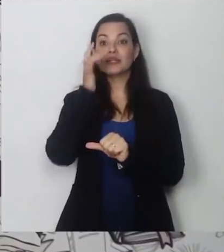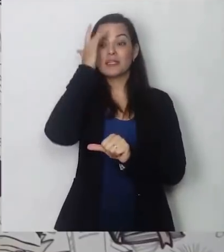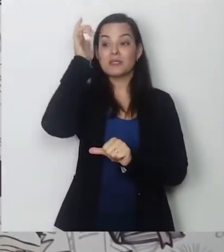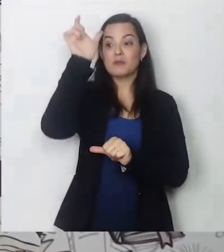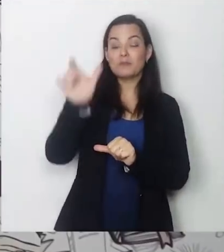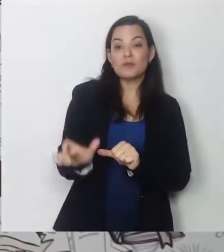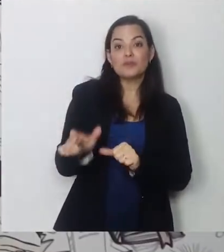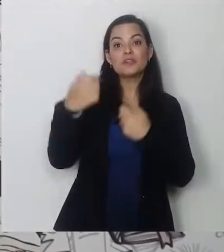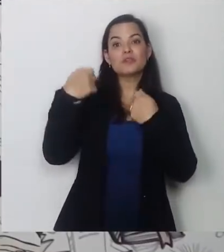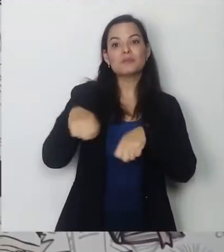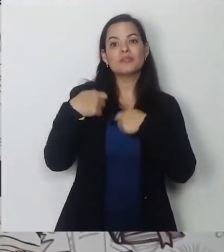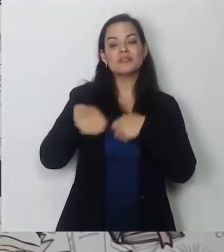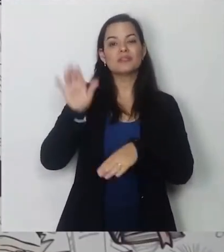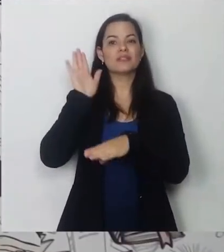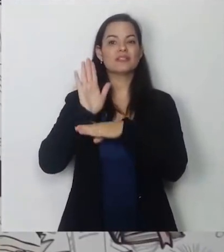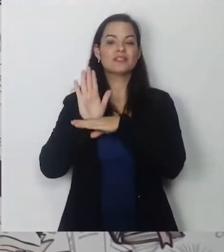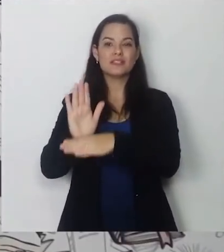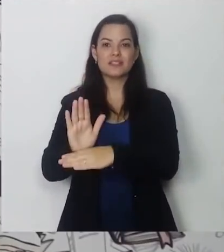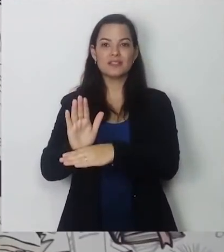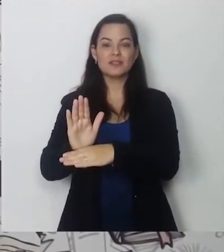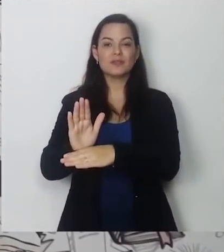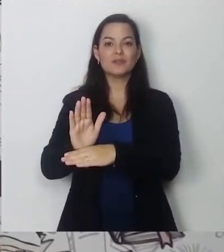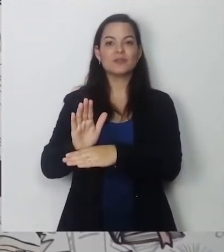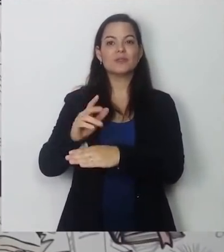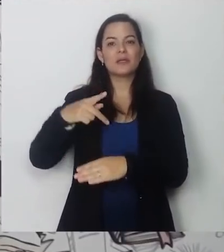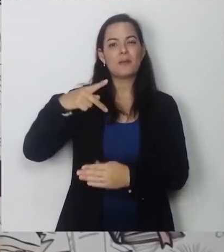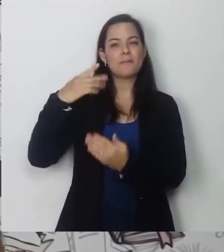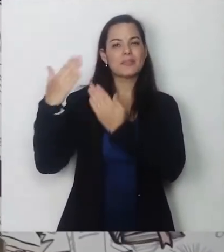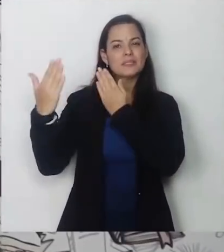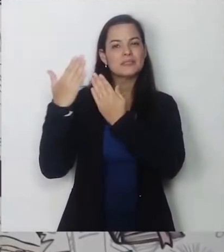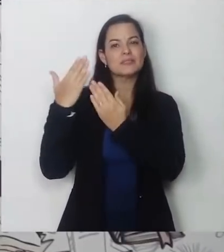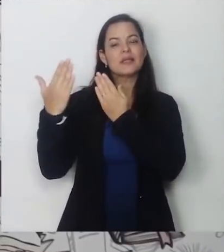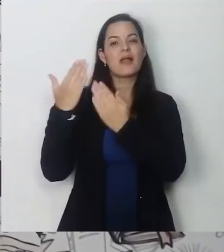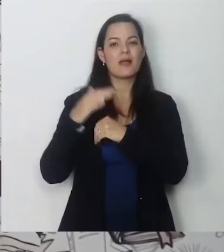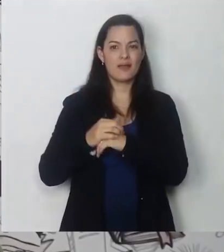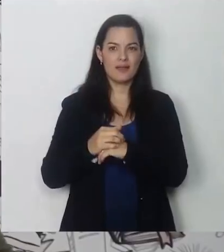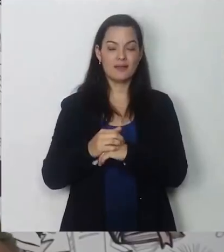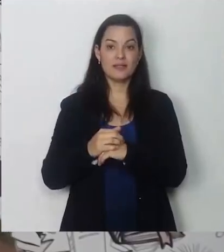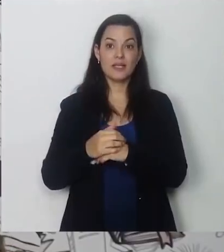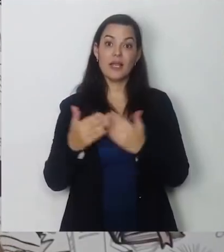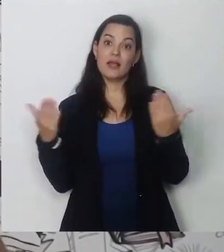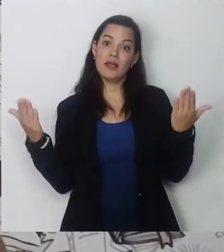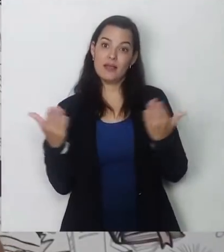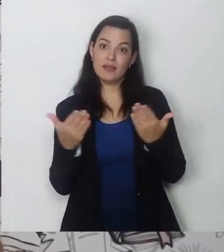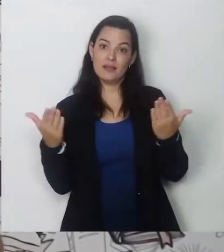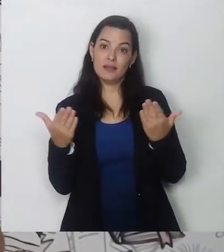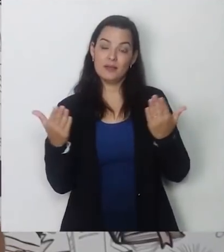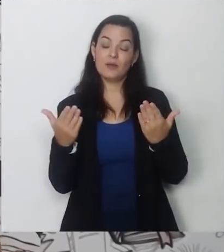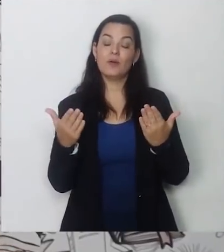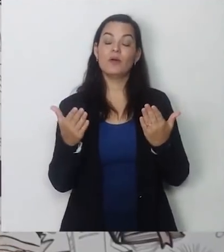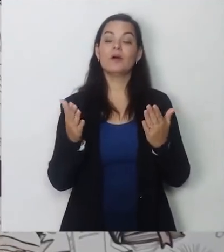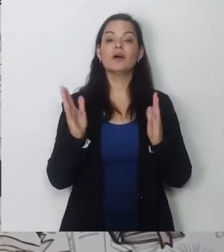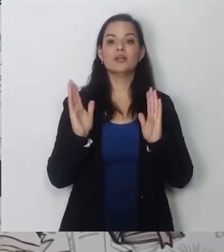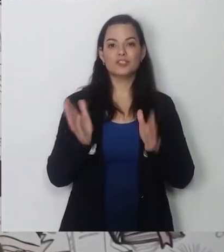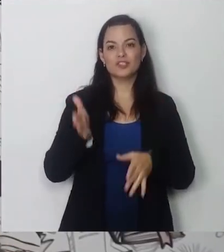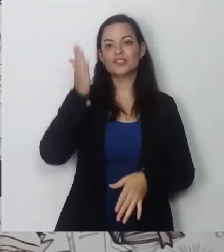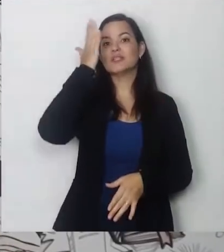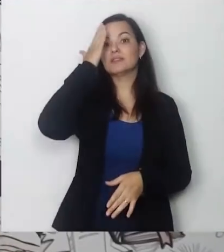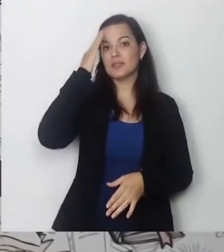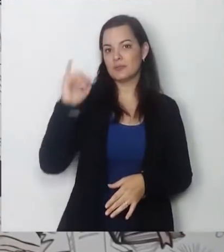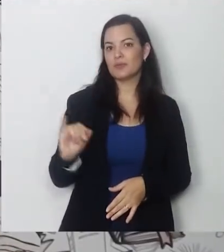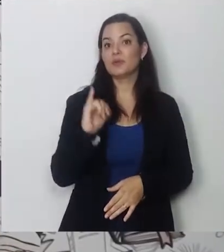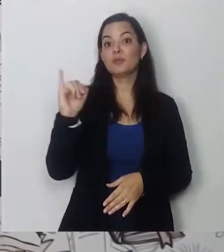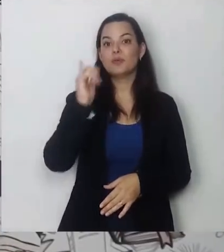ajuda psiquiátrica e psicológica. Hoje, se reconhece a importância da convivência